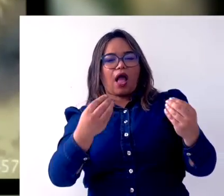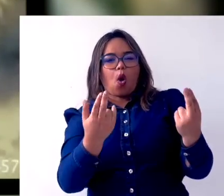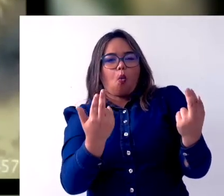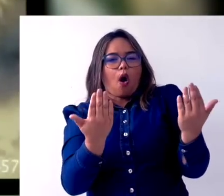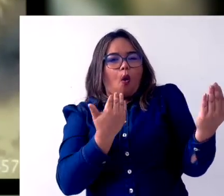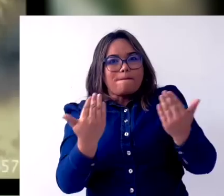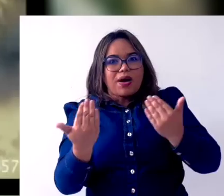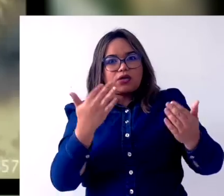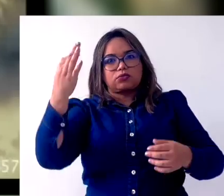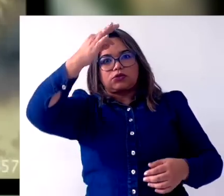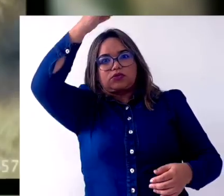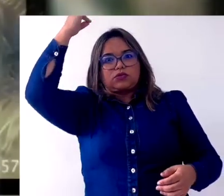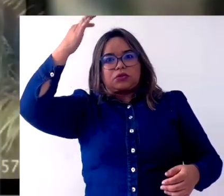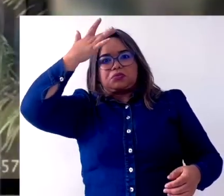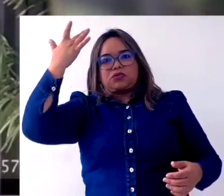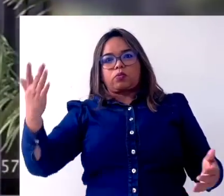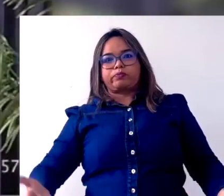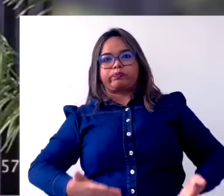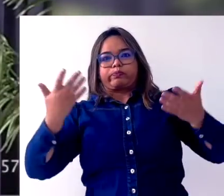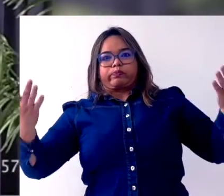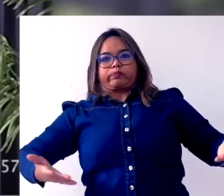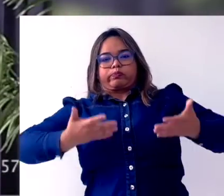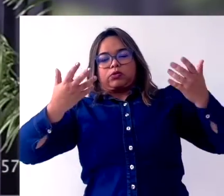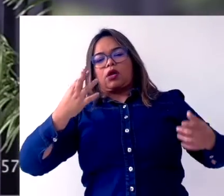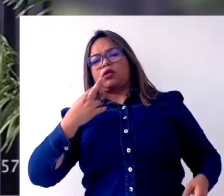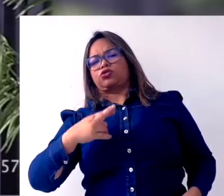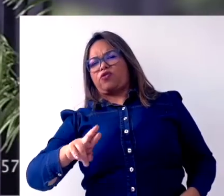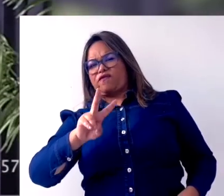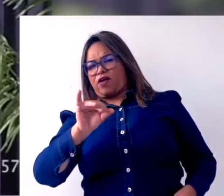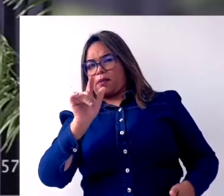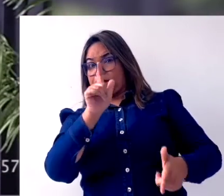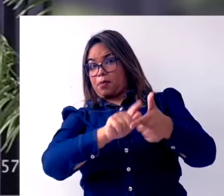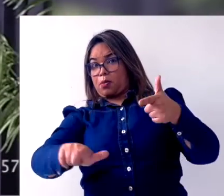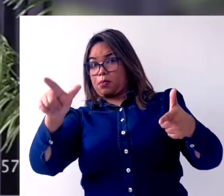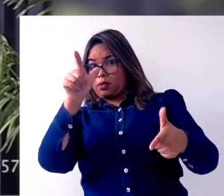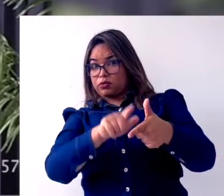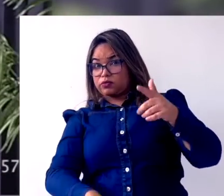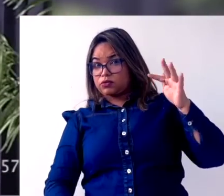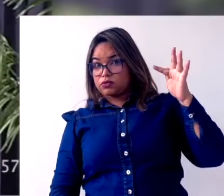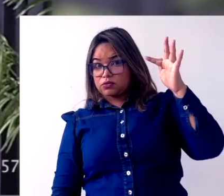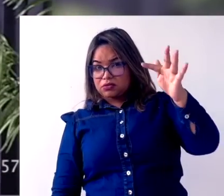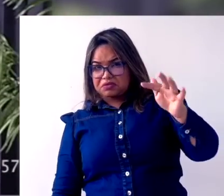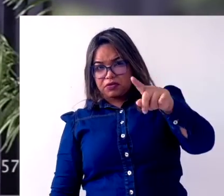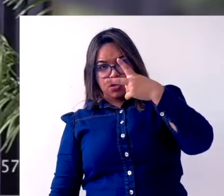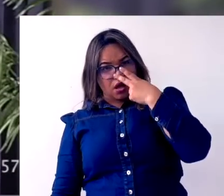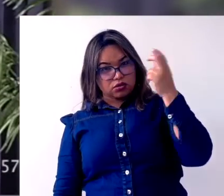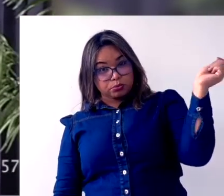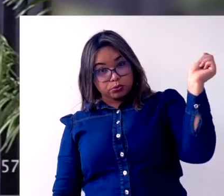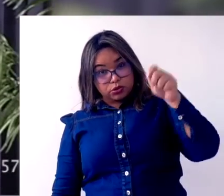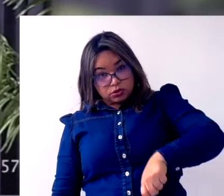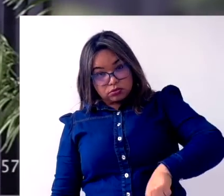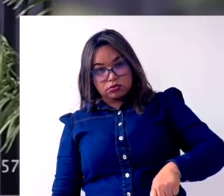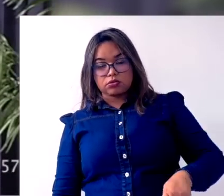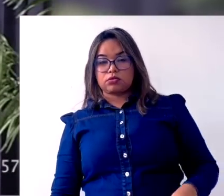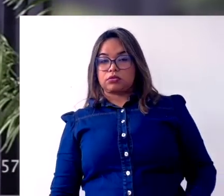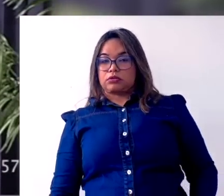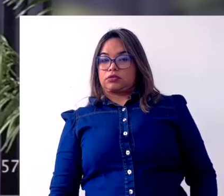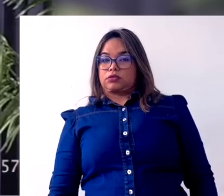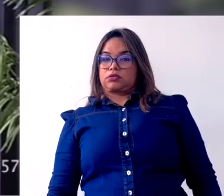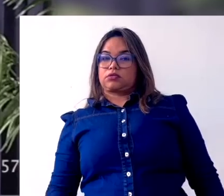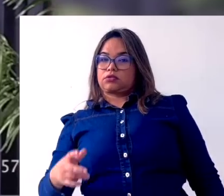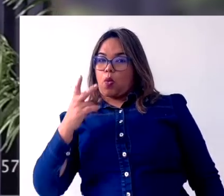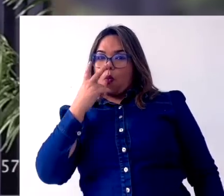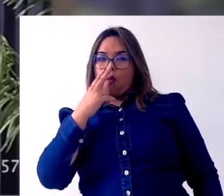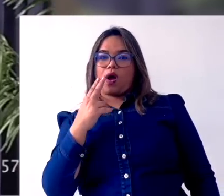Será que o fervor religioso vai causar um conflito? Vocês acham que isso é possível? Uau, eu acho que nunca foi